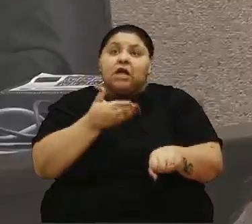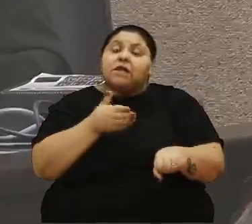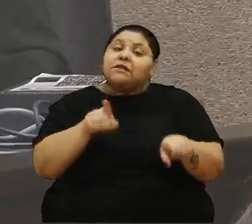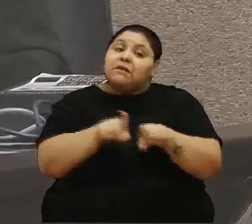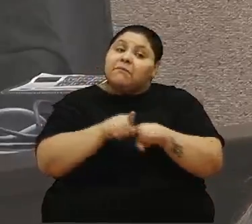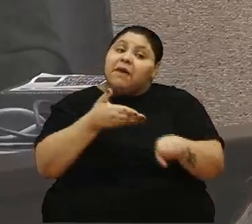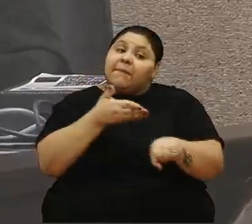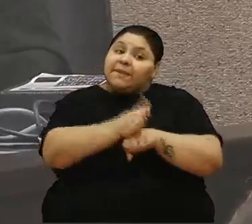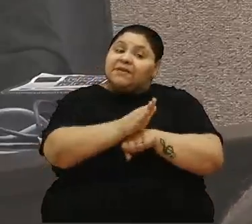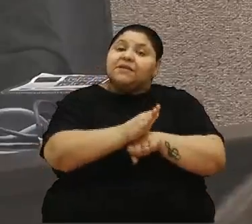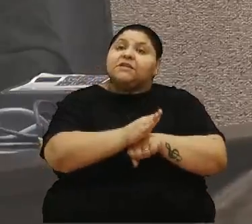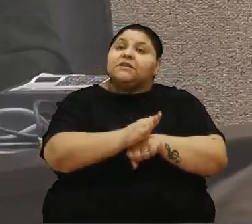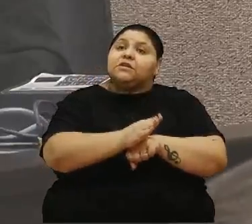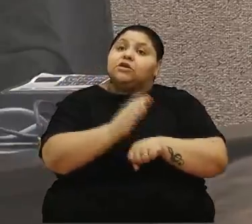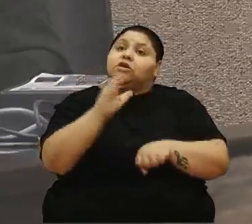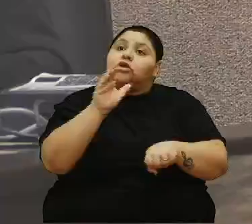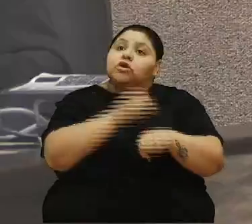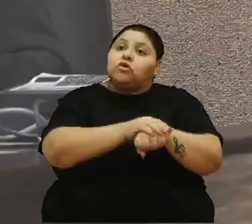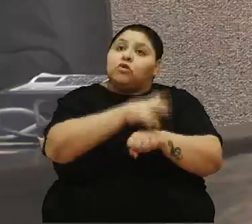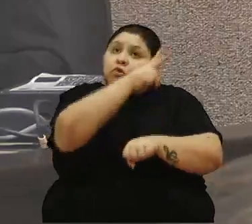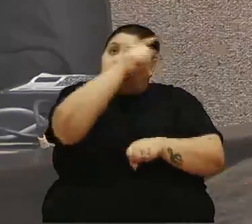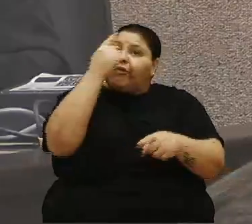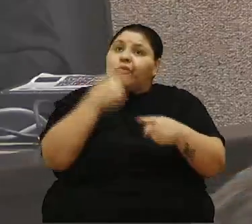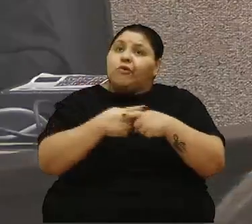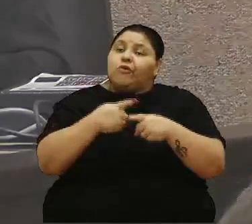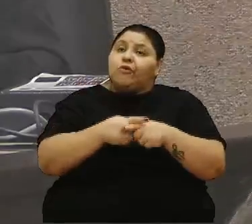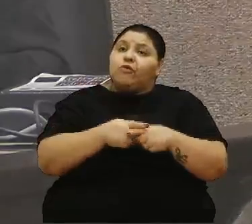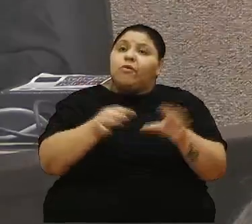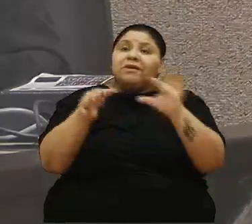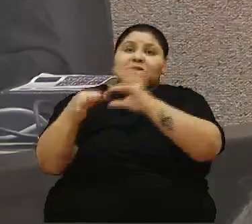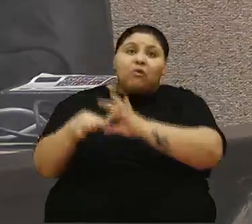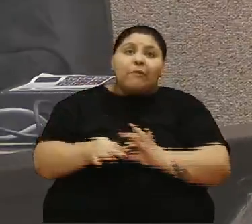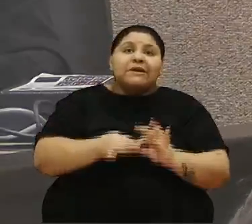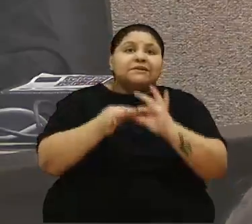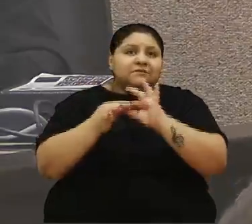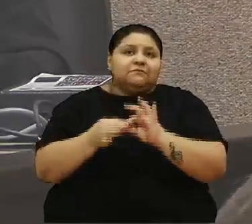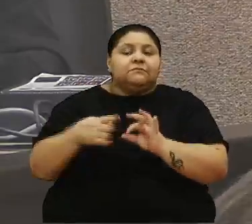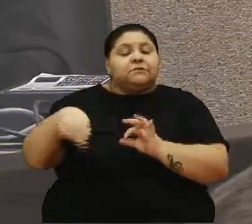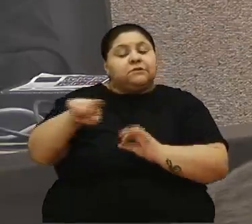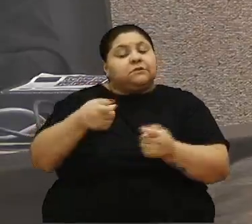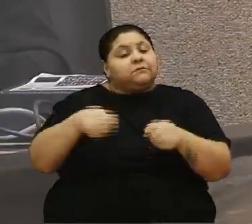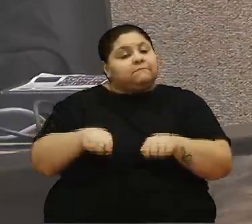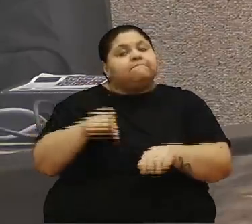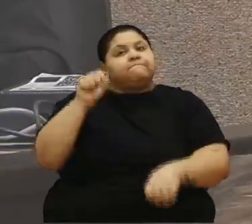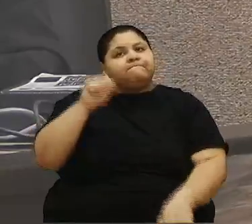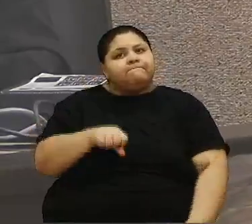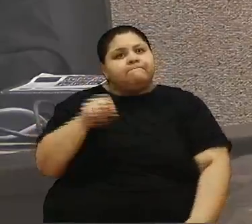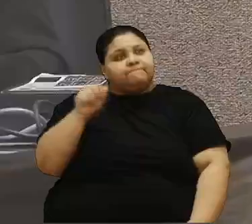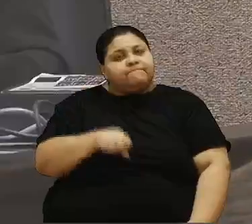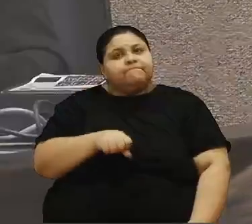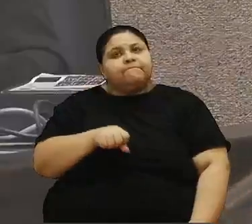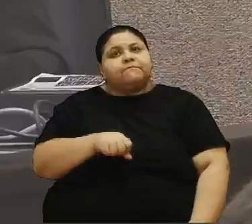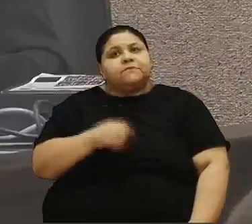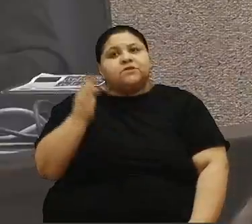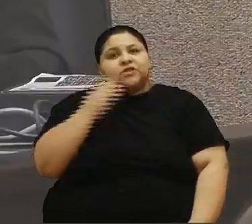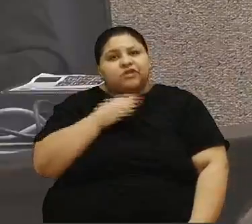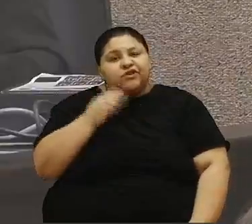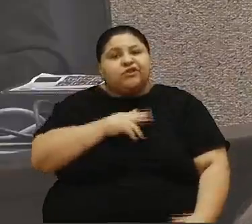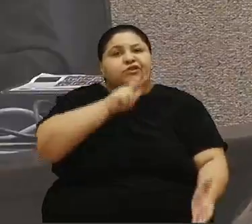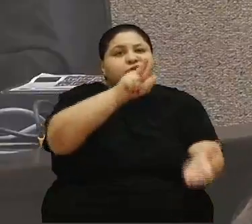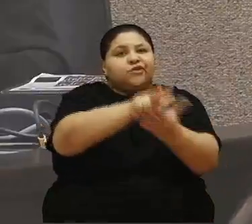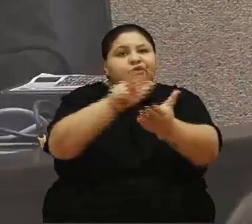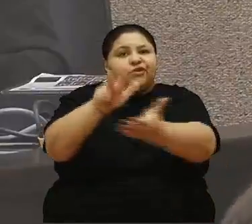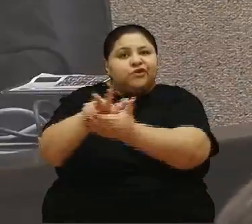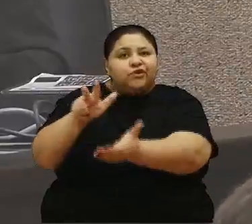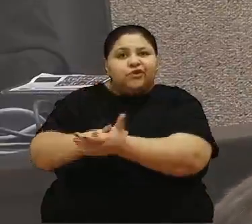prefeitura, e isso tem que ficar bem claro, porque são parceiros nisso. Então, a gente precisa, sim, da questão da agilização dos leitos